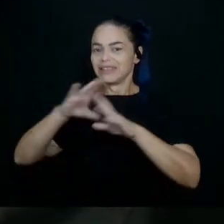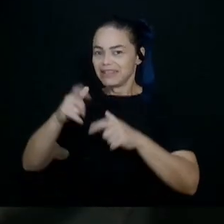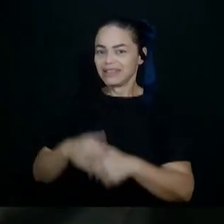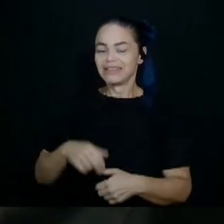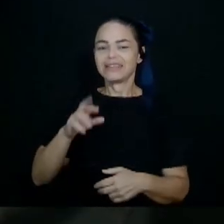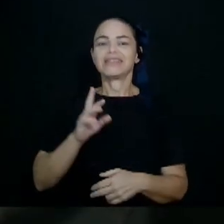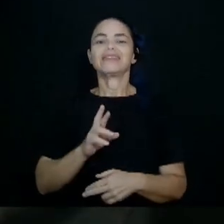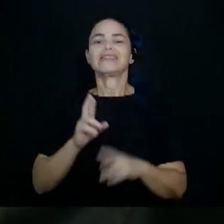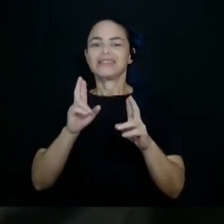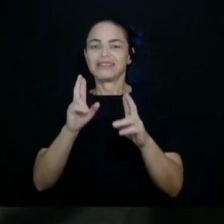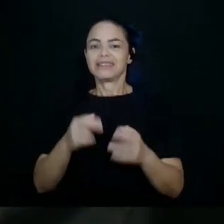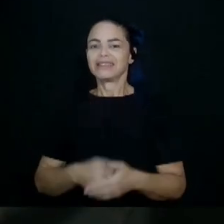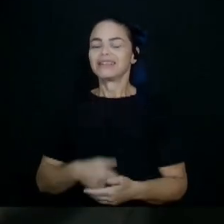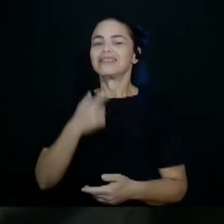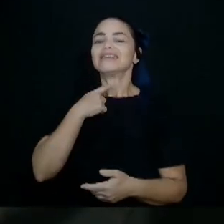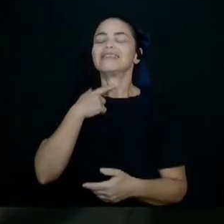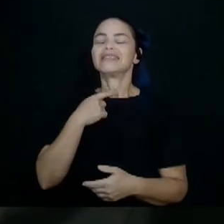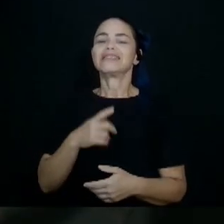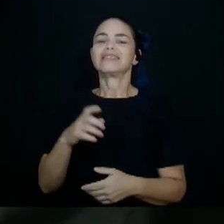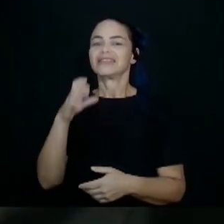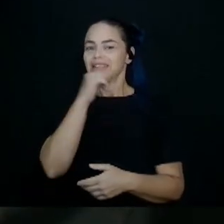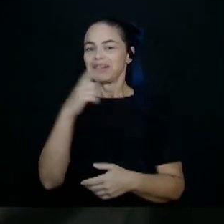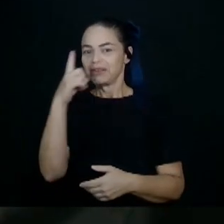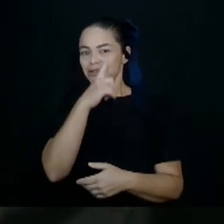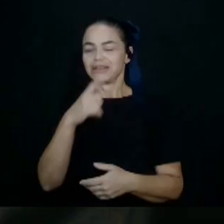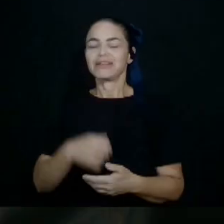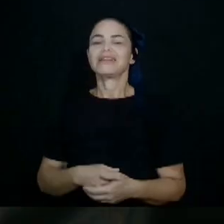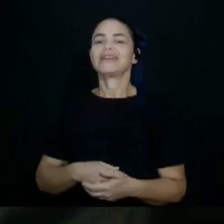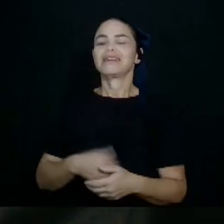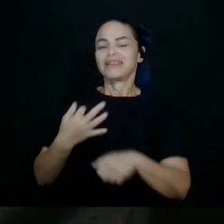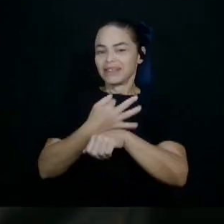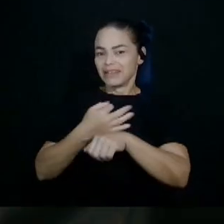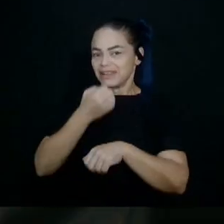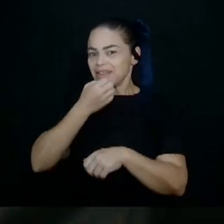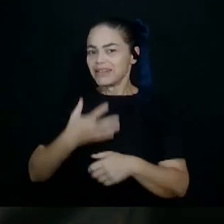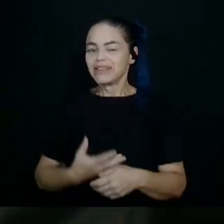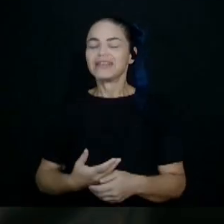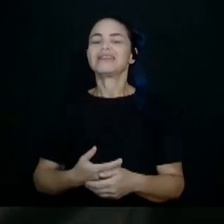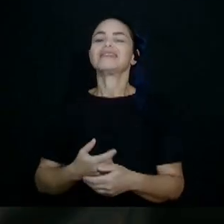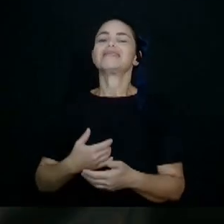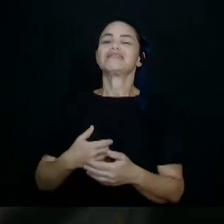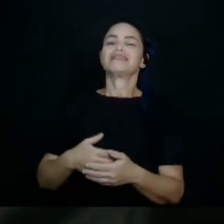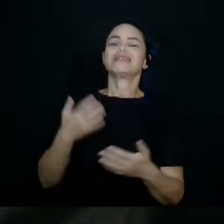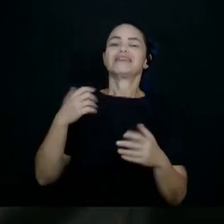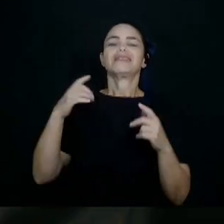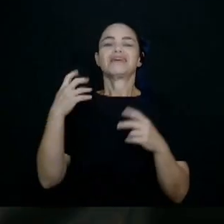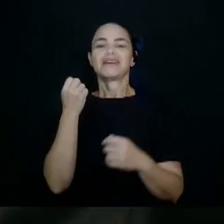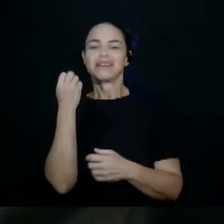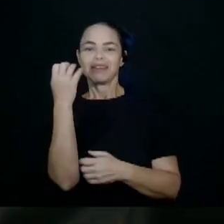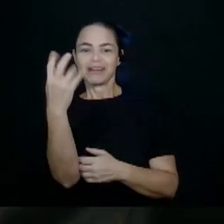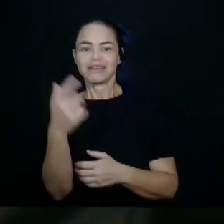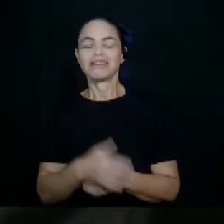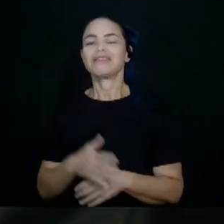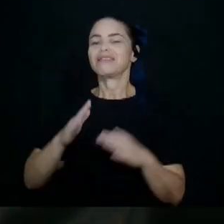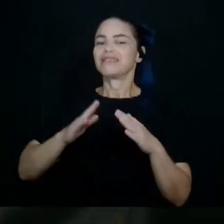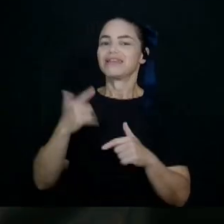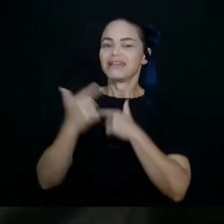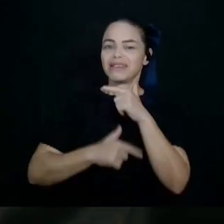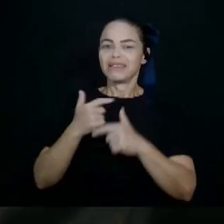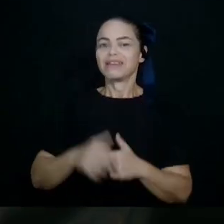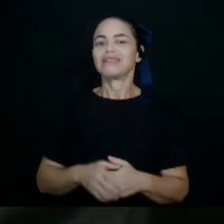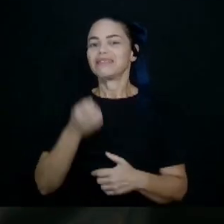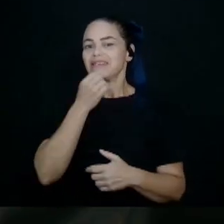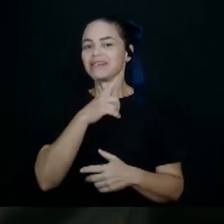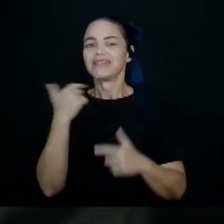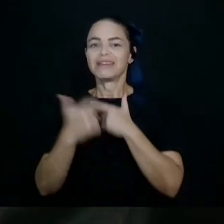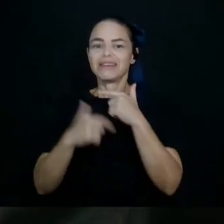você. Desejamos um ótimo final de semana, um bom feriado para quem vai curtir o feriado, para quem vai trabalhar, bom